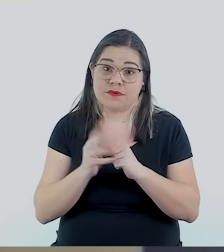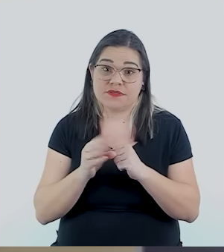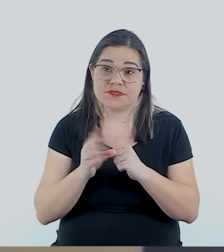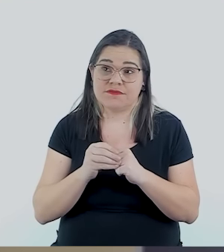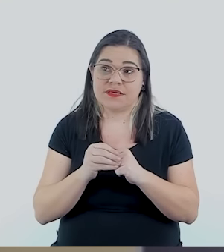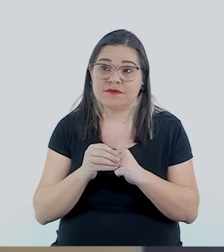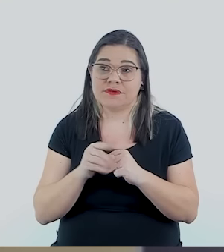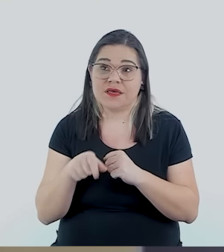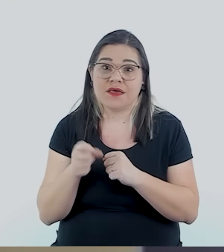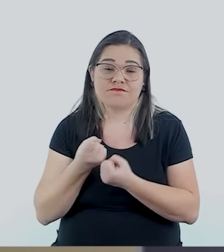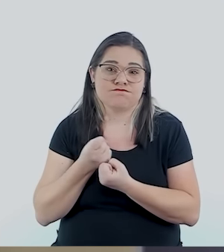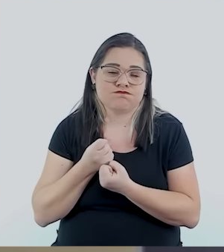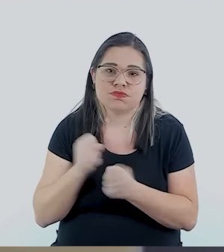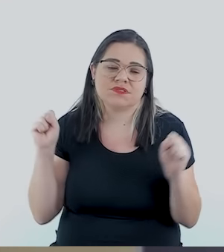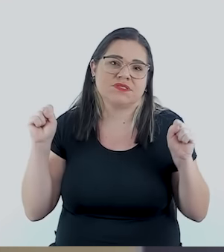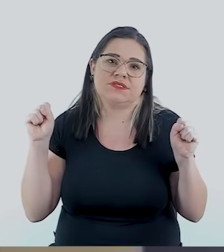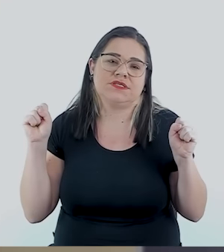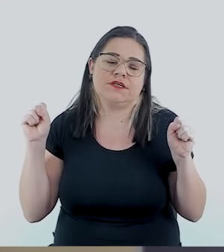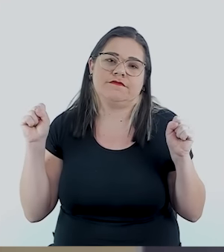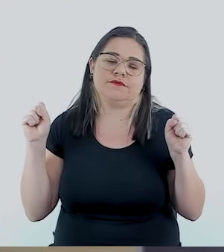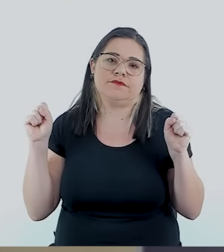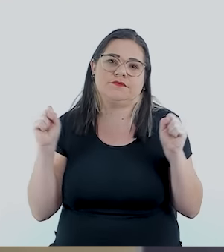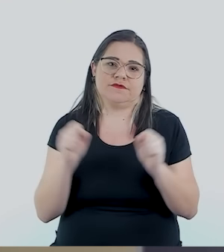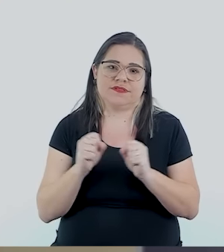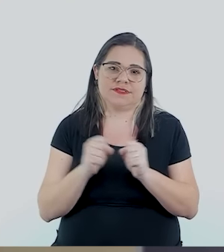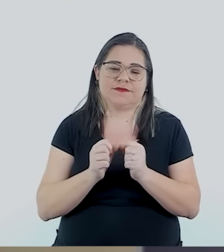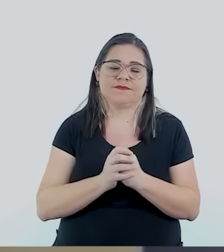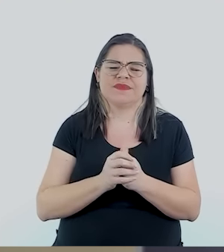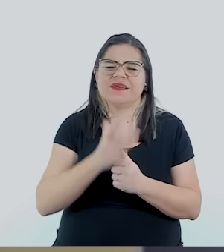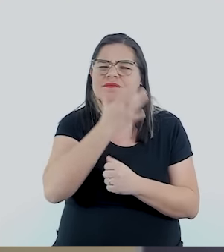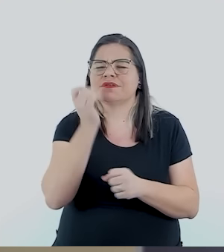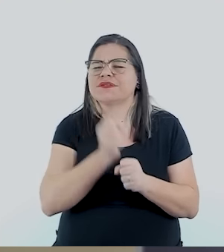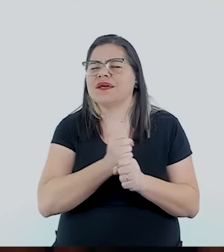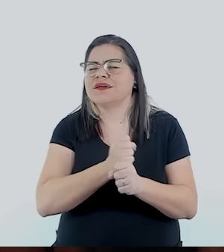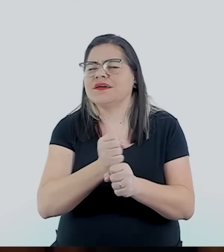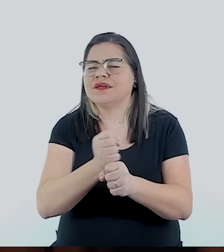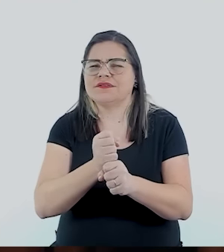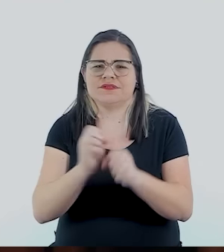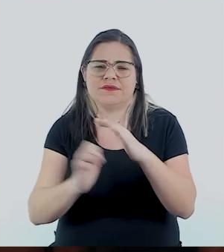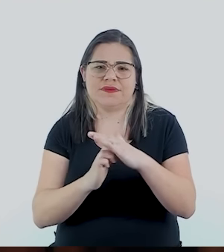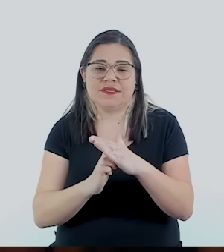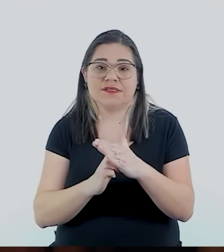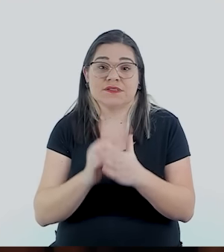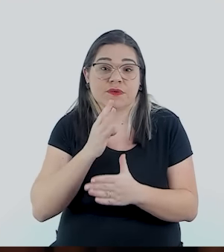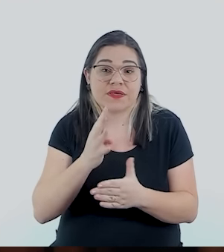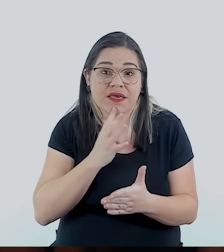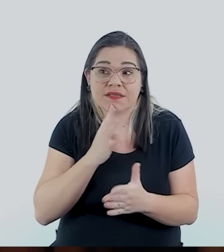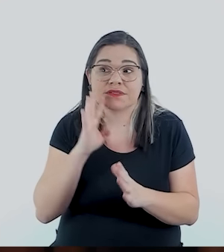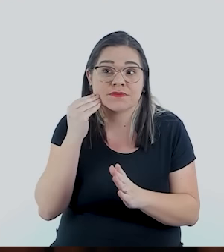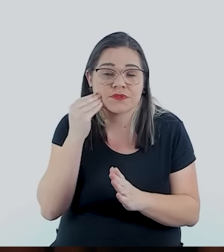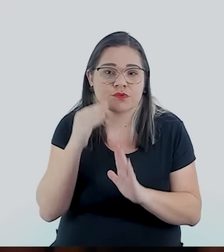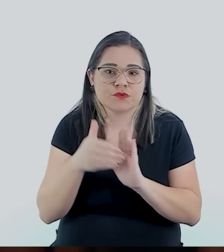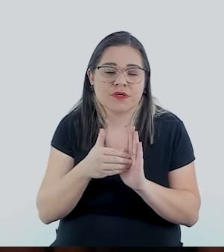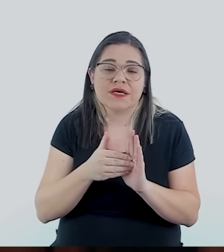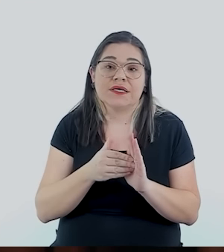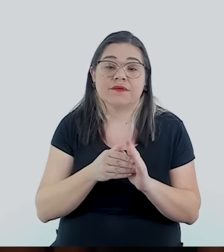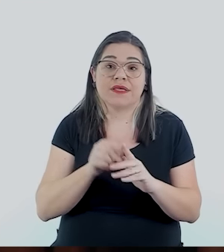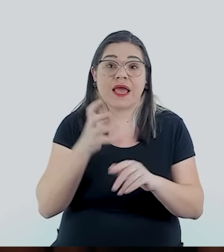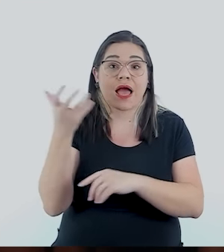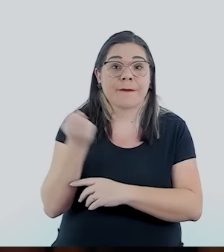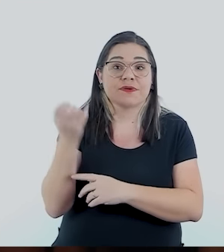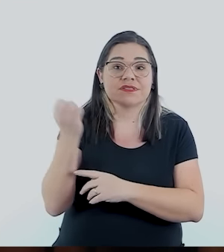impossível né de você registrar né Não mas uma pessoa que tá H décadas na empresa que ela não conhece e muitas vezes além da aposentadoria faseada